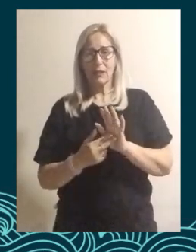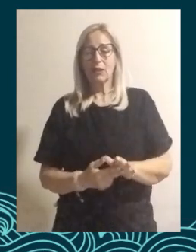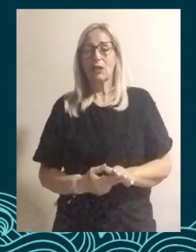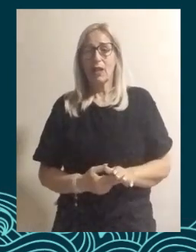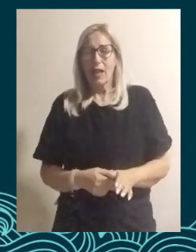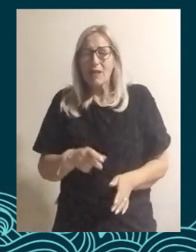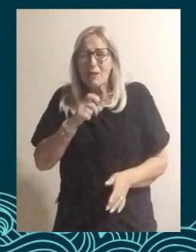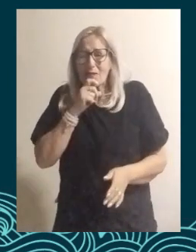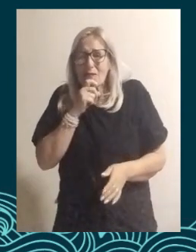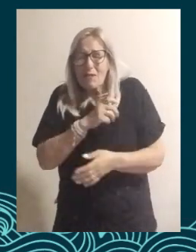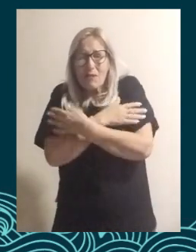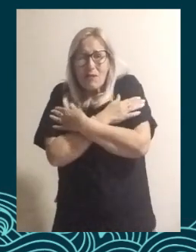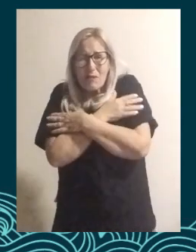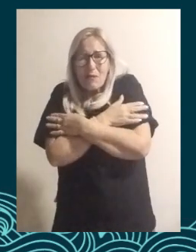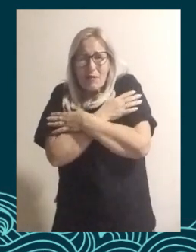invernar solo